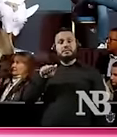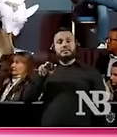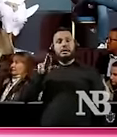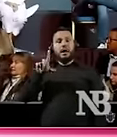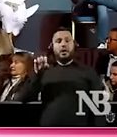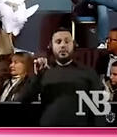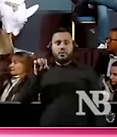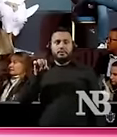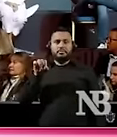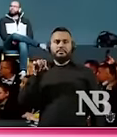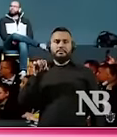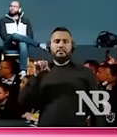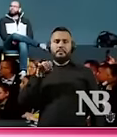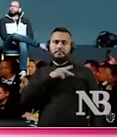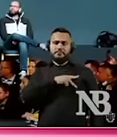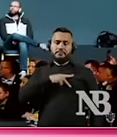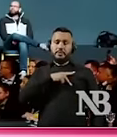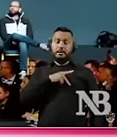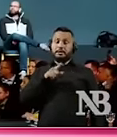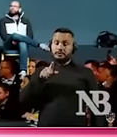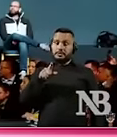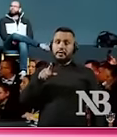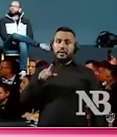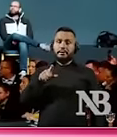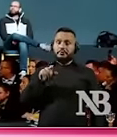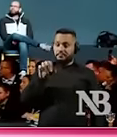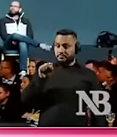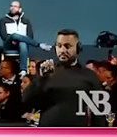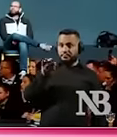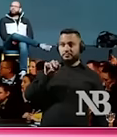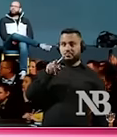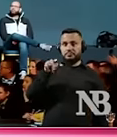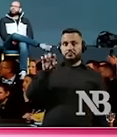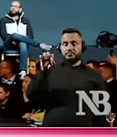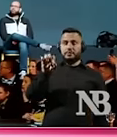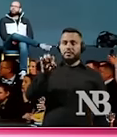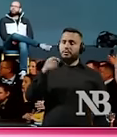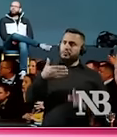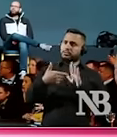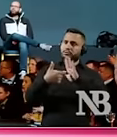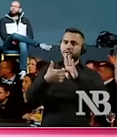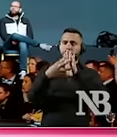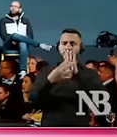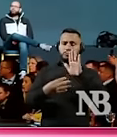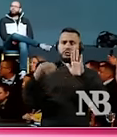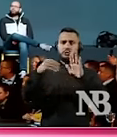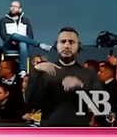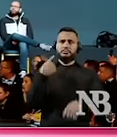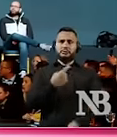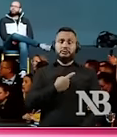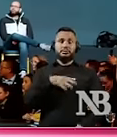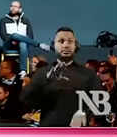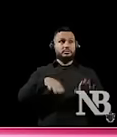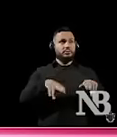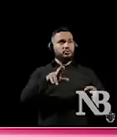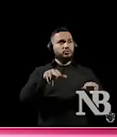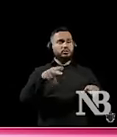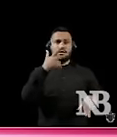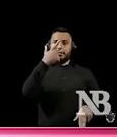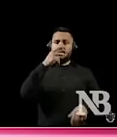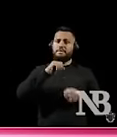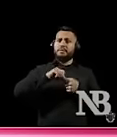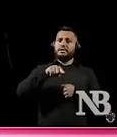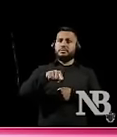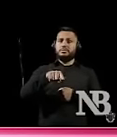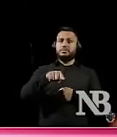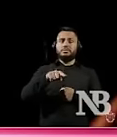para nós, que eu sei que é muito difícil. Talvez aqui ninguém nunca tenha feito isso, e se fez, meus parabéns, você está sendo um cristão de